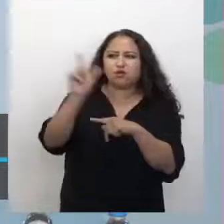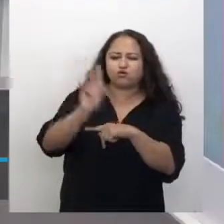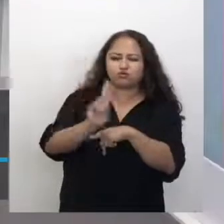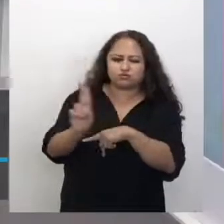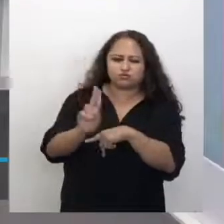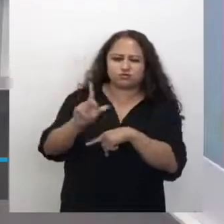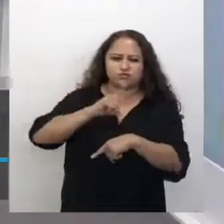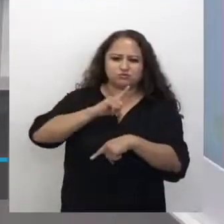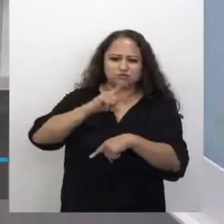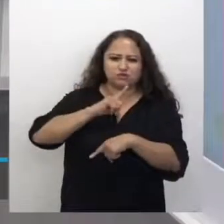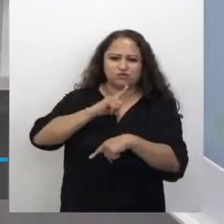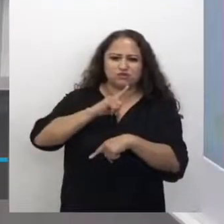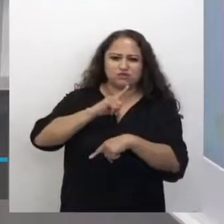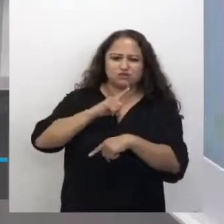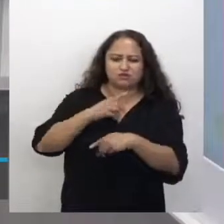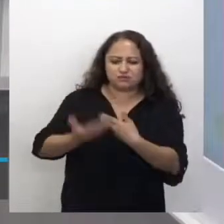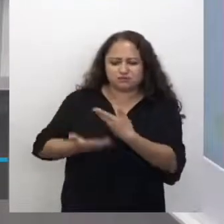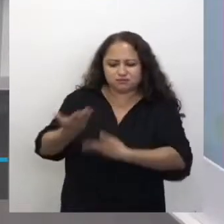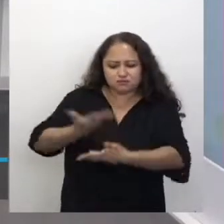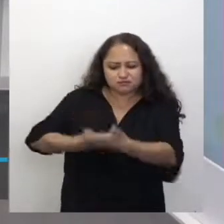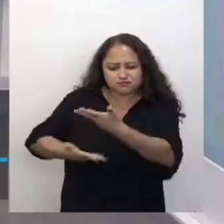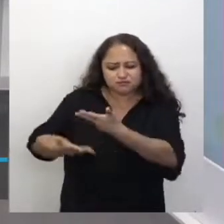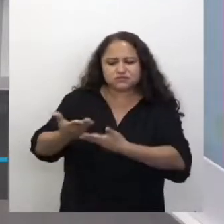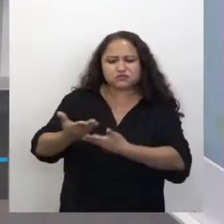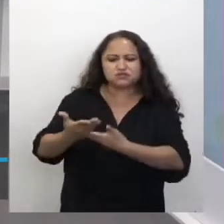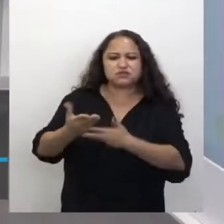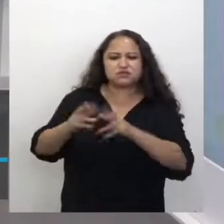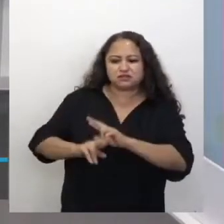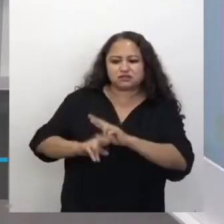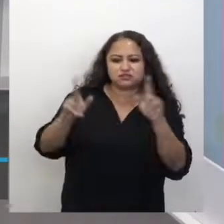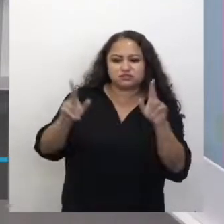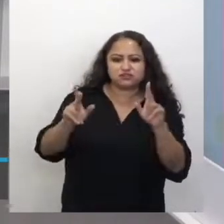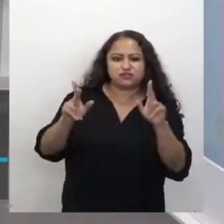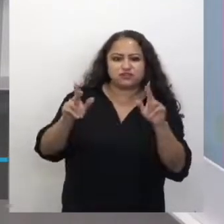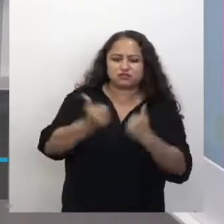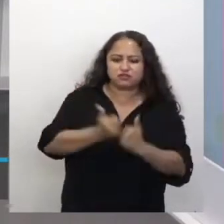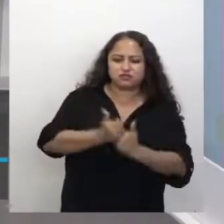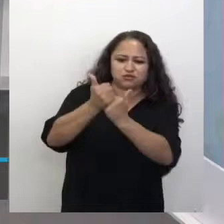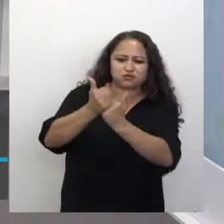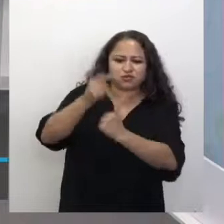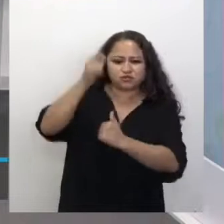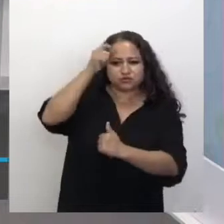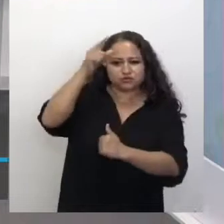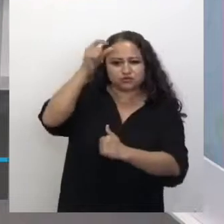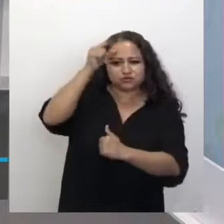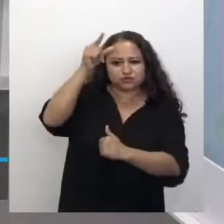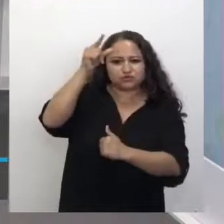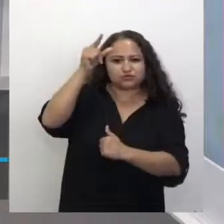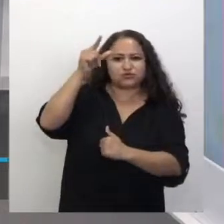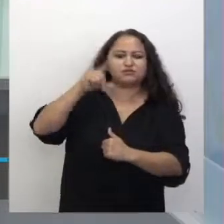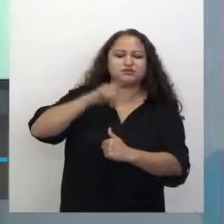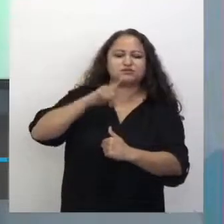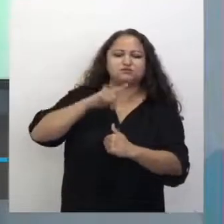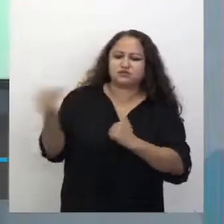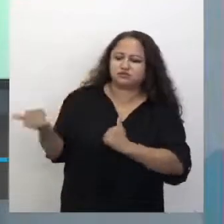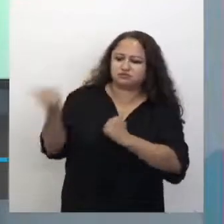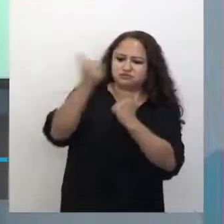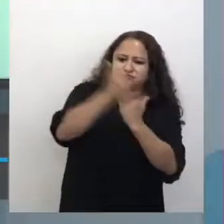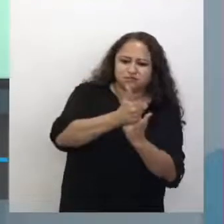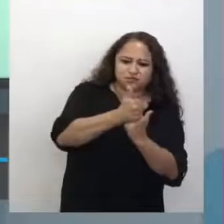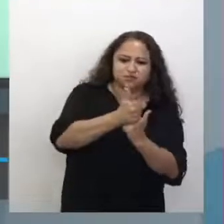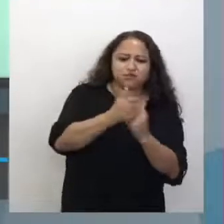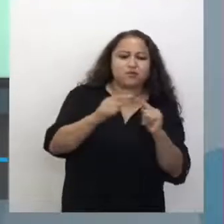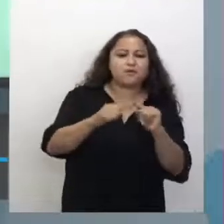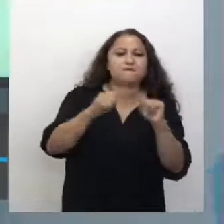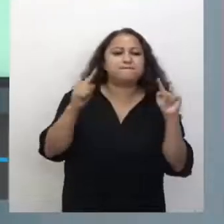Não, o mediador, ele se difere um pouquinho, claro, do apoiador cultural. O mediador, ele também faz um serviço de apoio, mas ele é um serviço de apoio